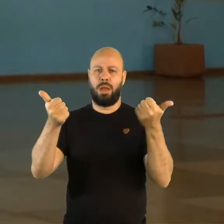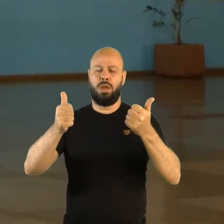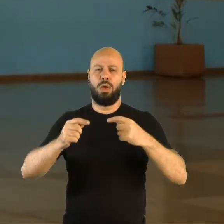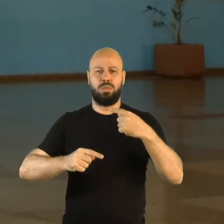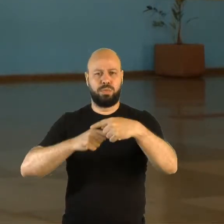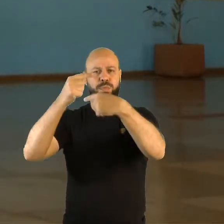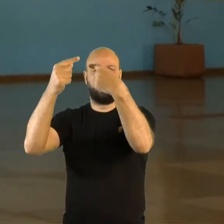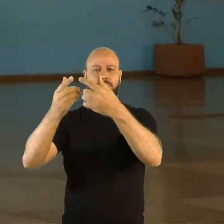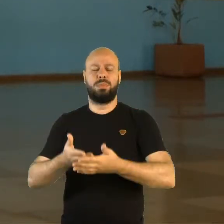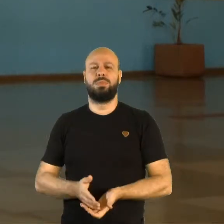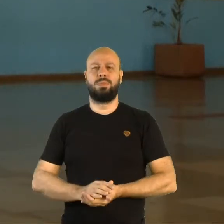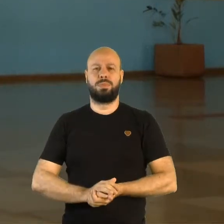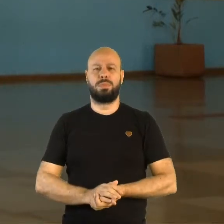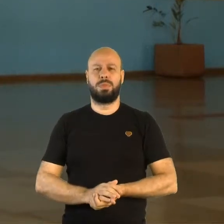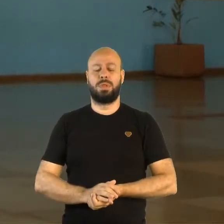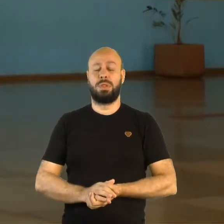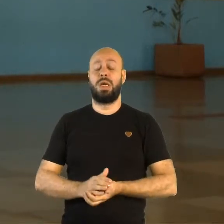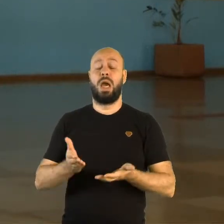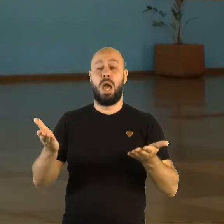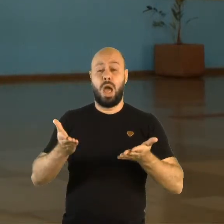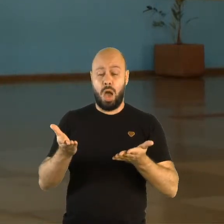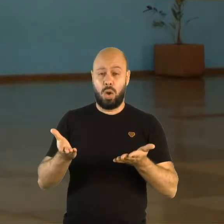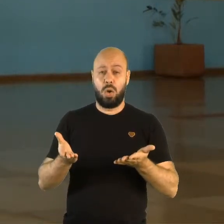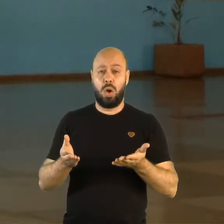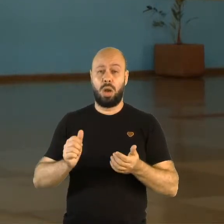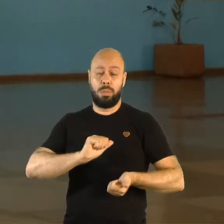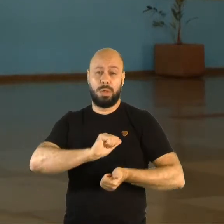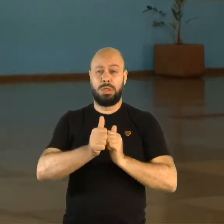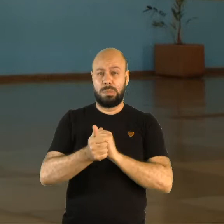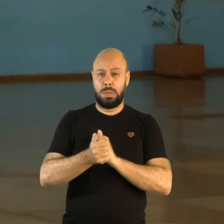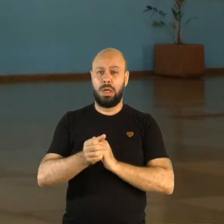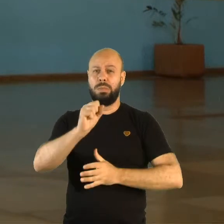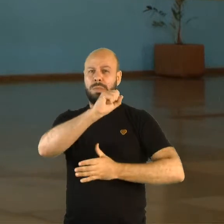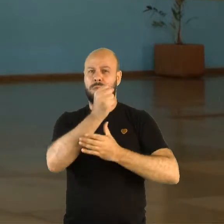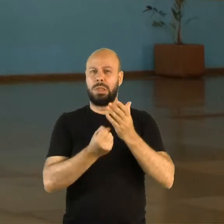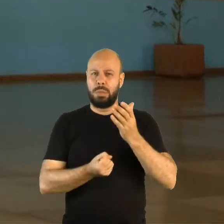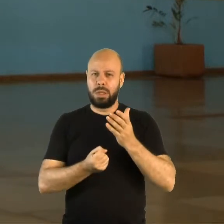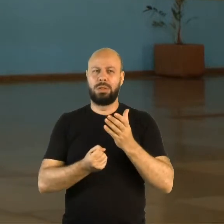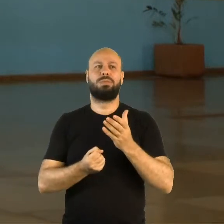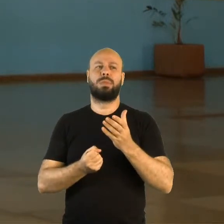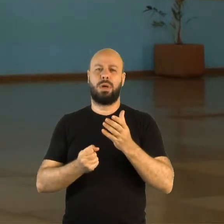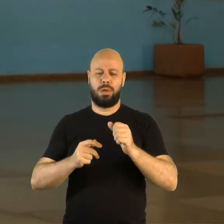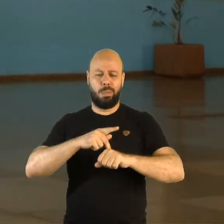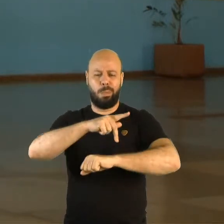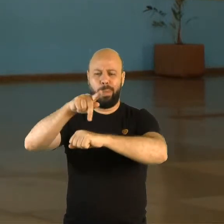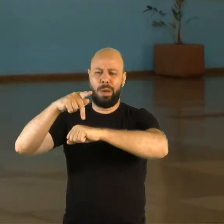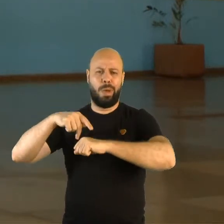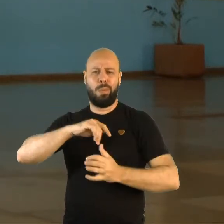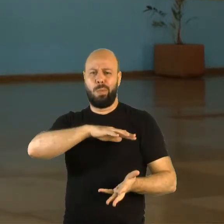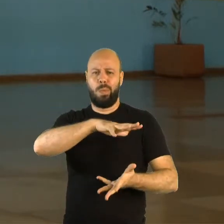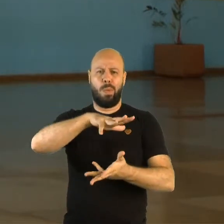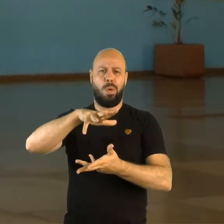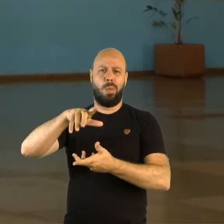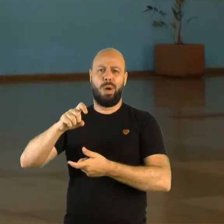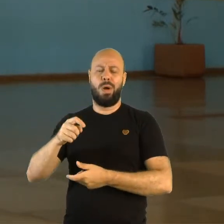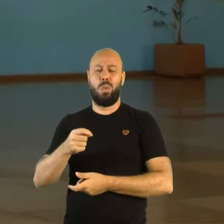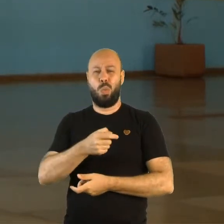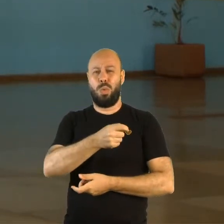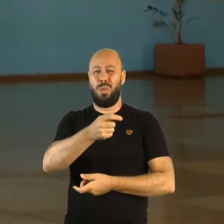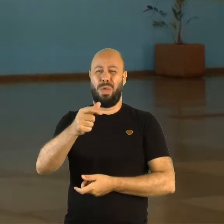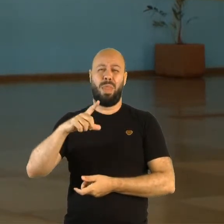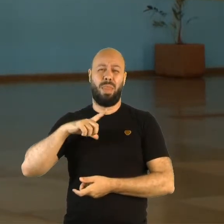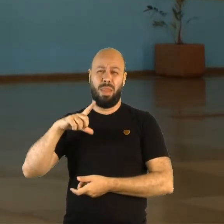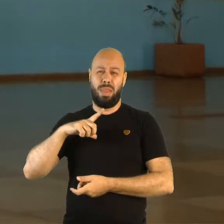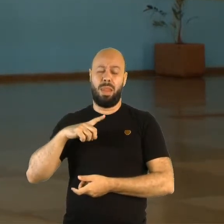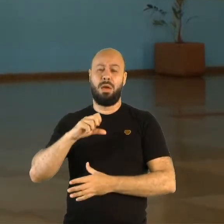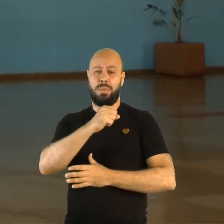sendo hoje um dos esportes praticamente praticado em todos os países do mundo o Brasil